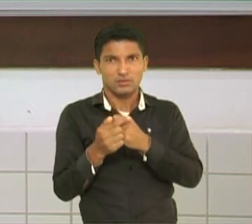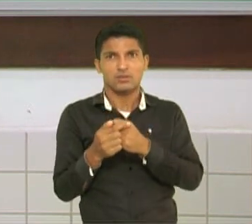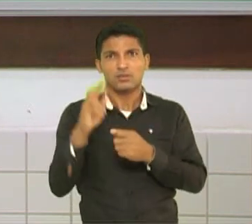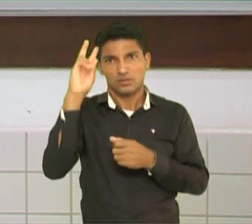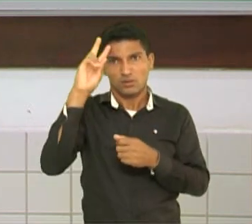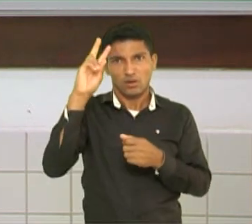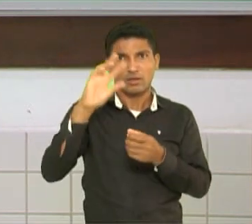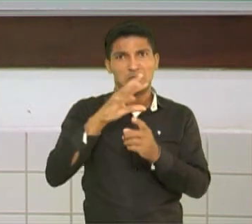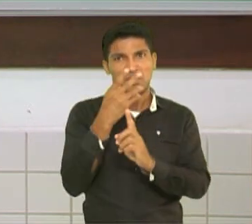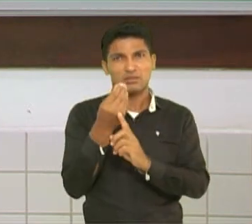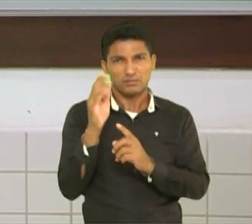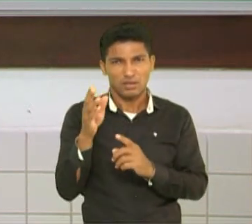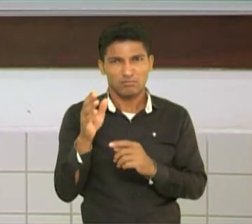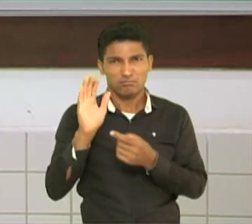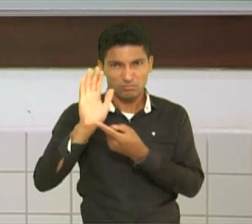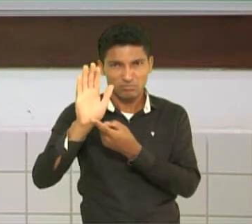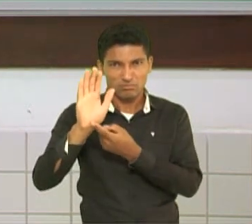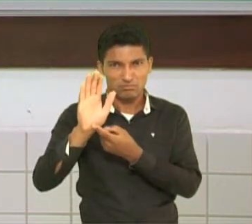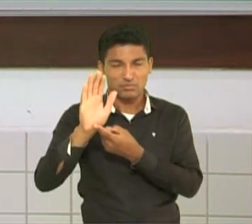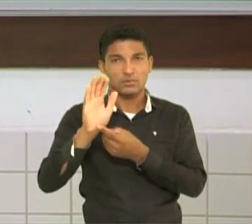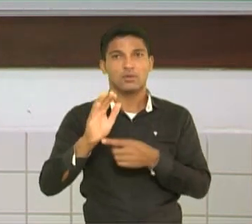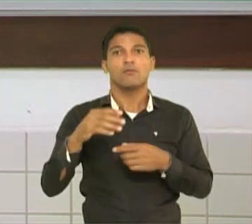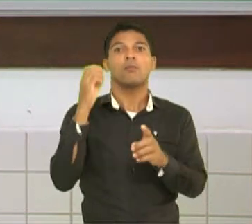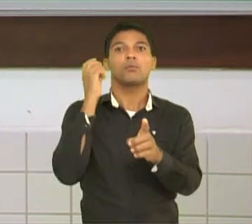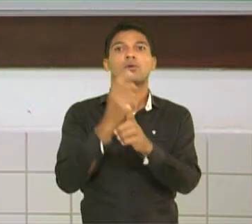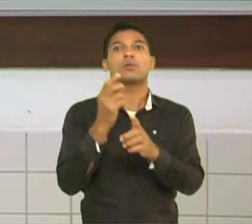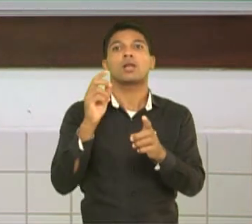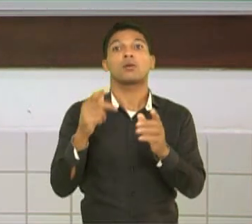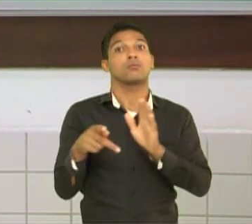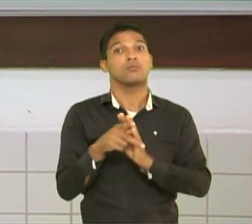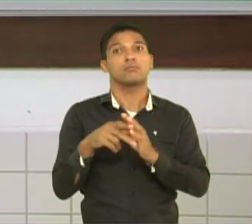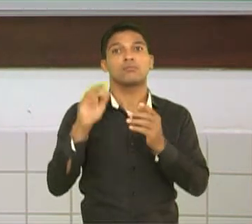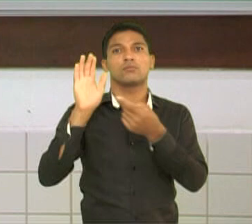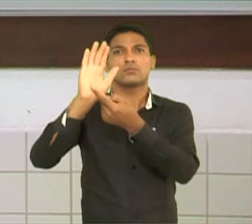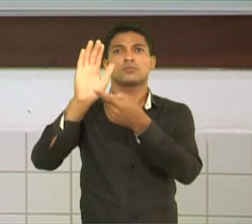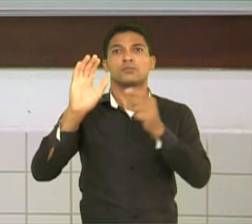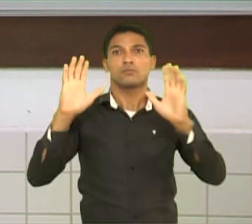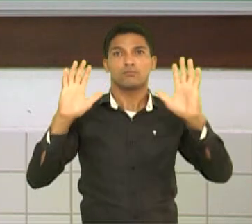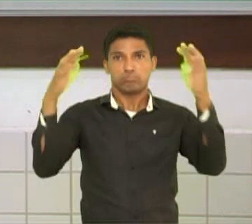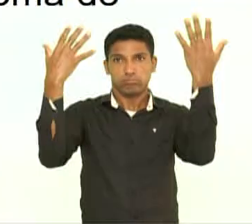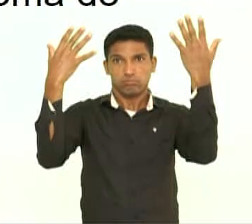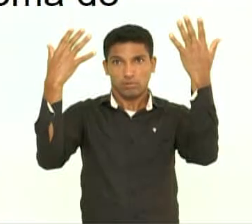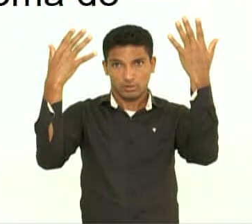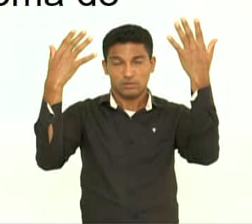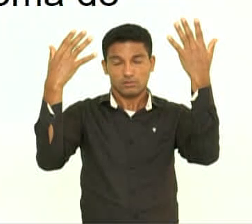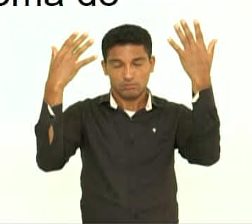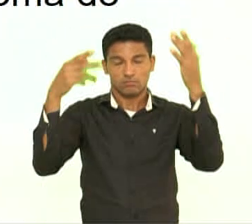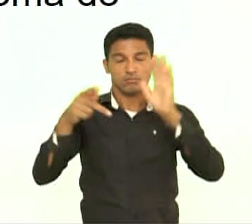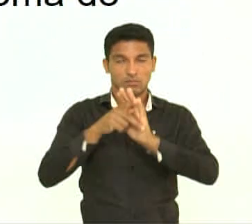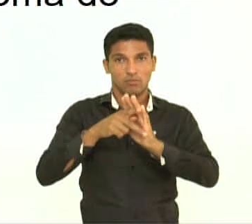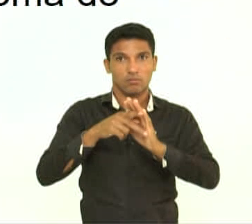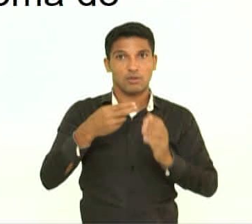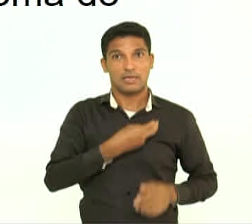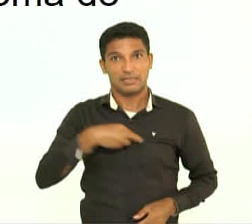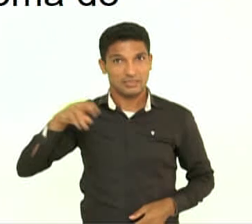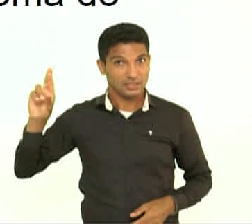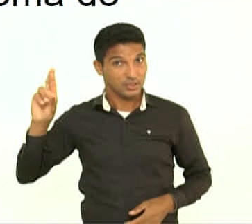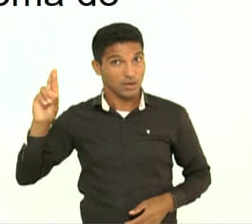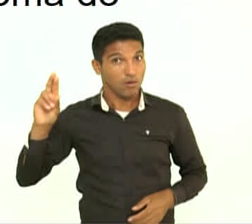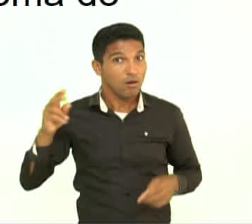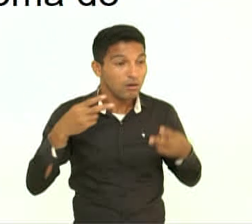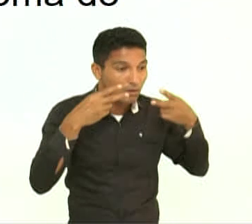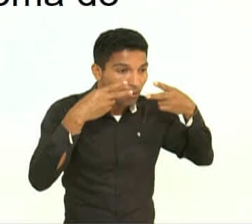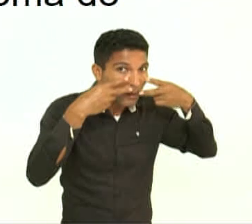sobre o Toré? Vamos descobrir um pouquinho mais sobre esta festa sagrada religiosa indígena? Muito bem, é uma manifestação